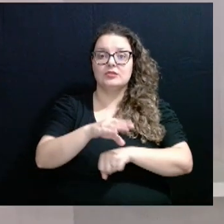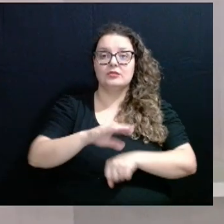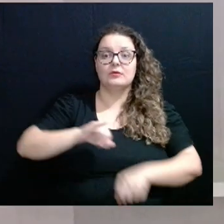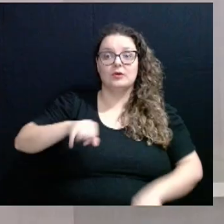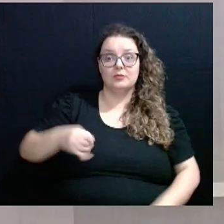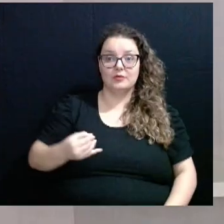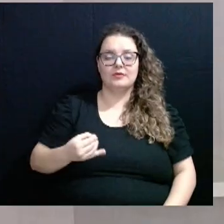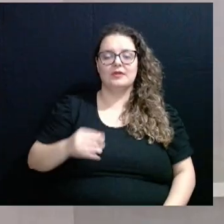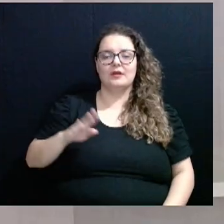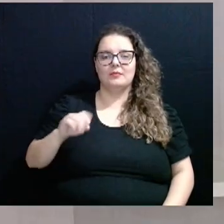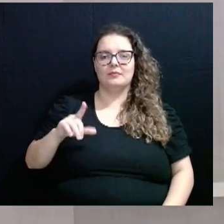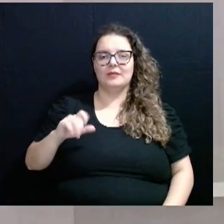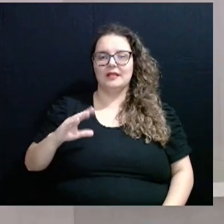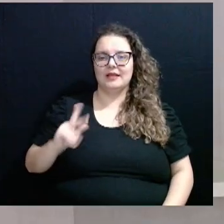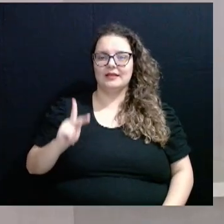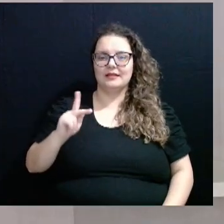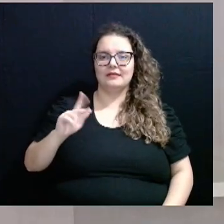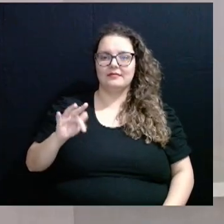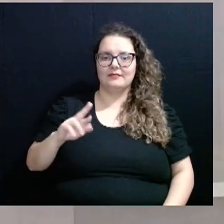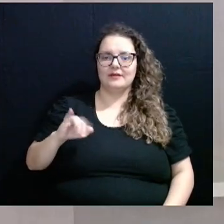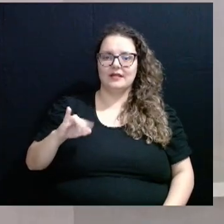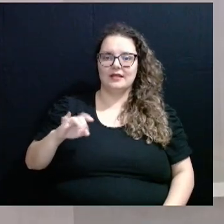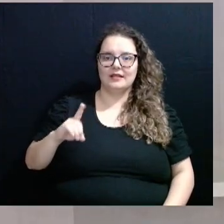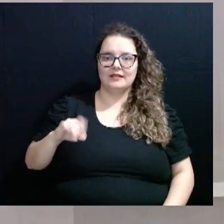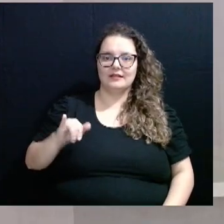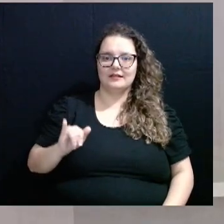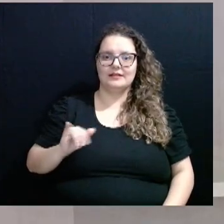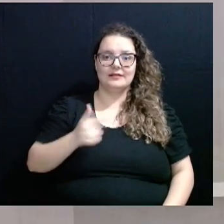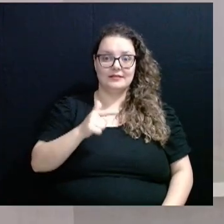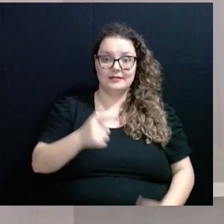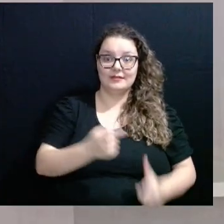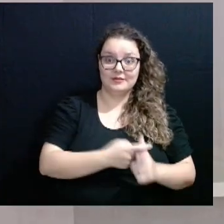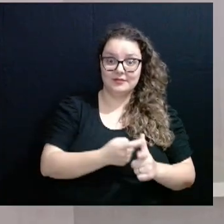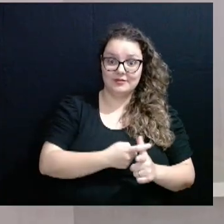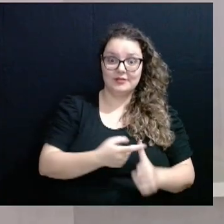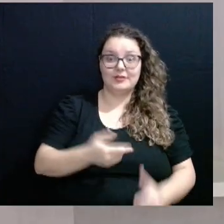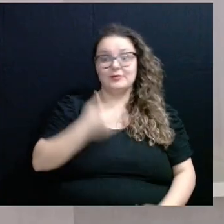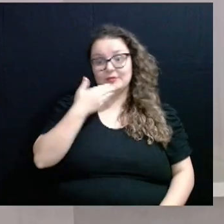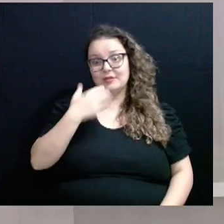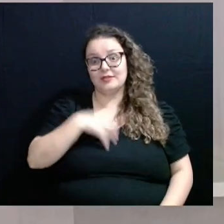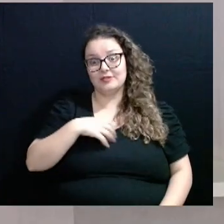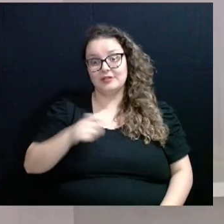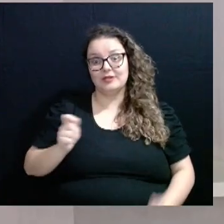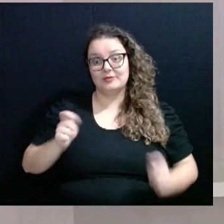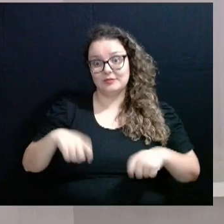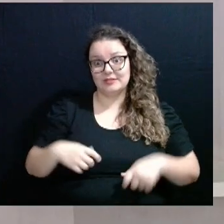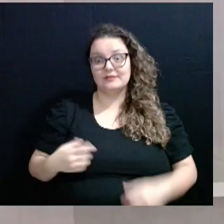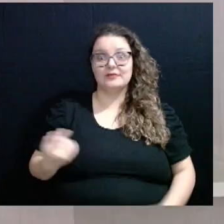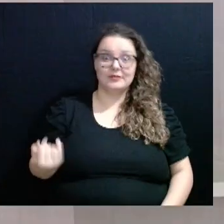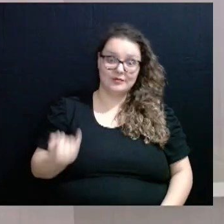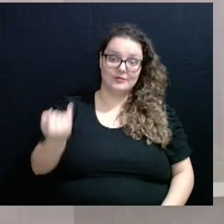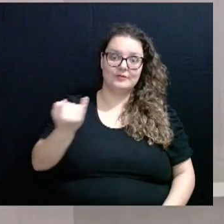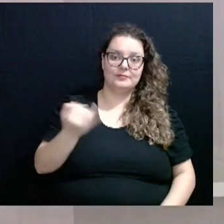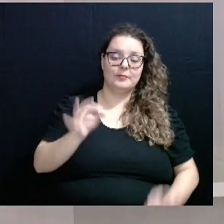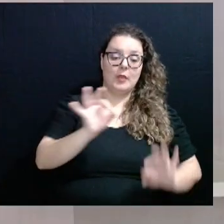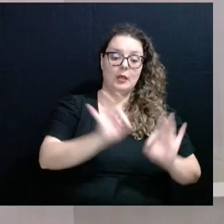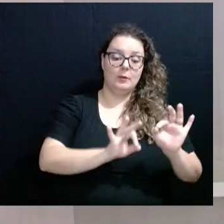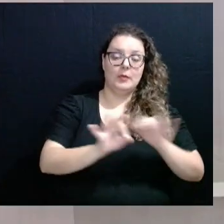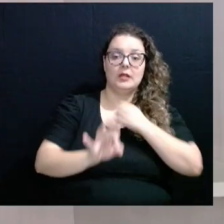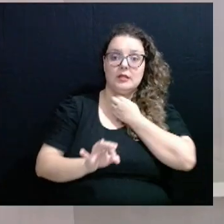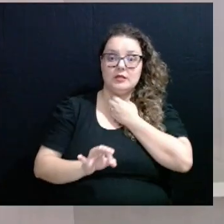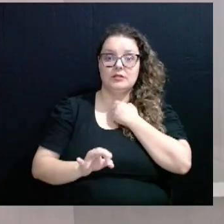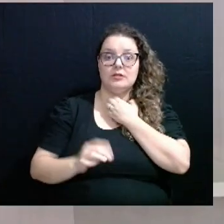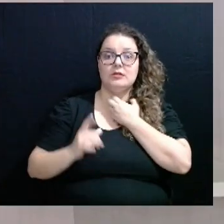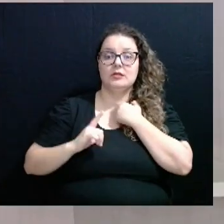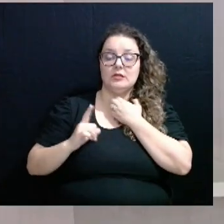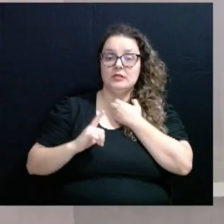melhor maneira possível sem se endividar, que é o mais importante. Primeira dica, planeje, tenha uma lista, faça uma